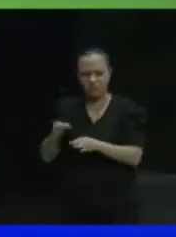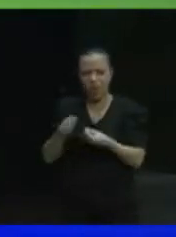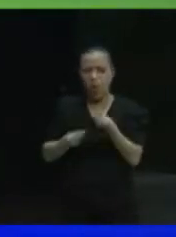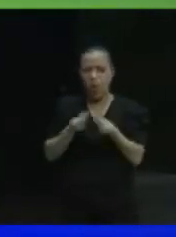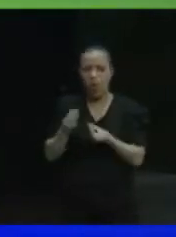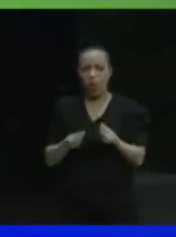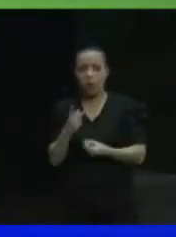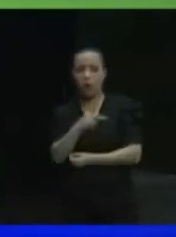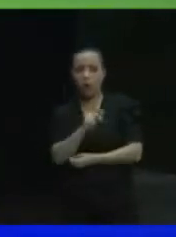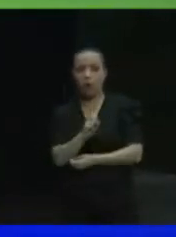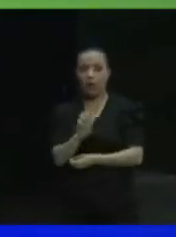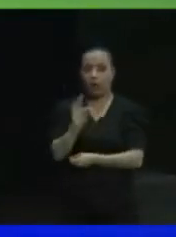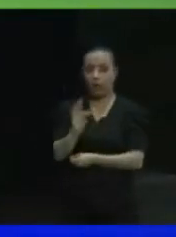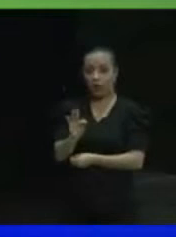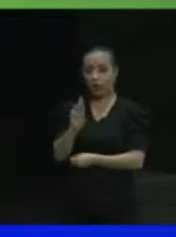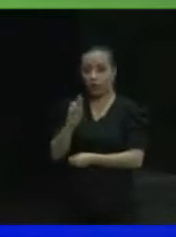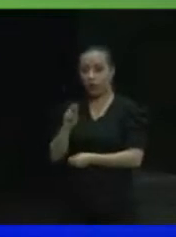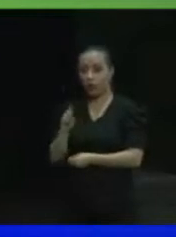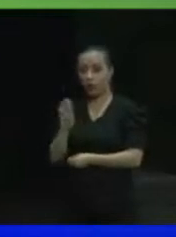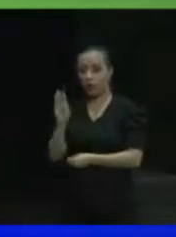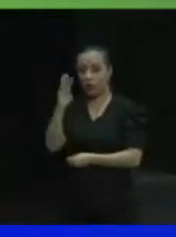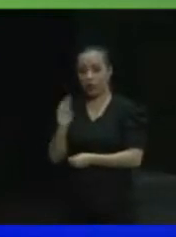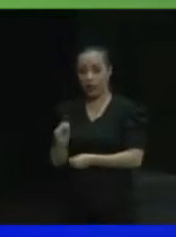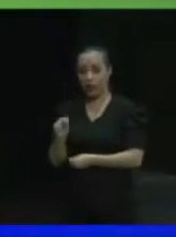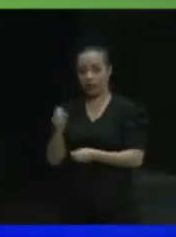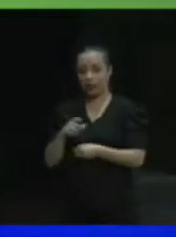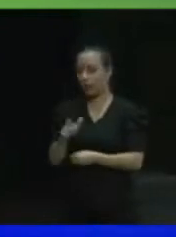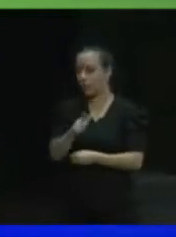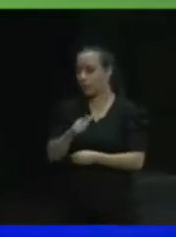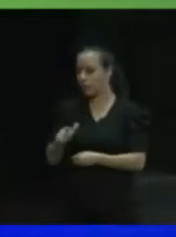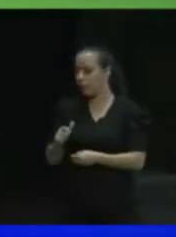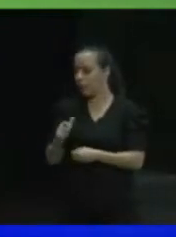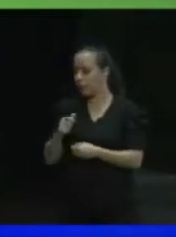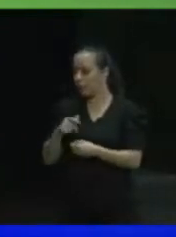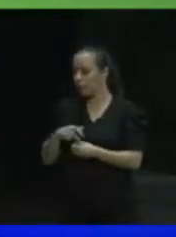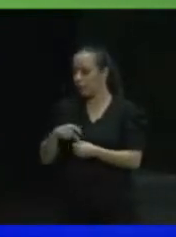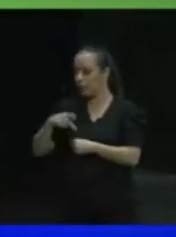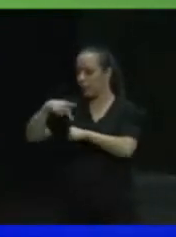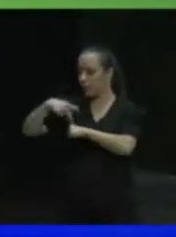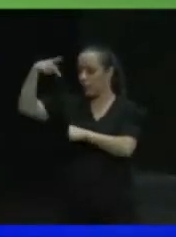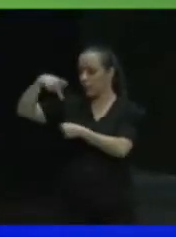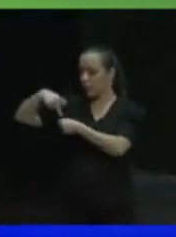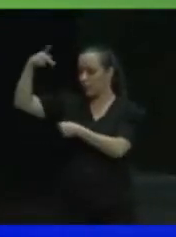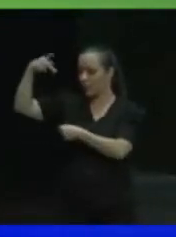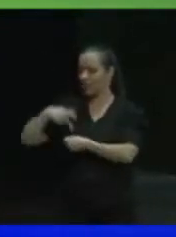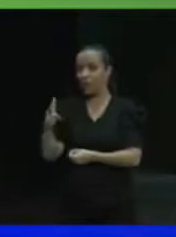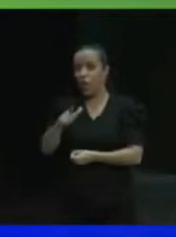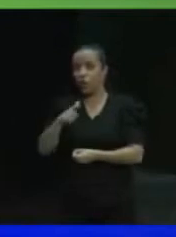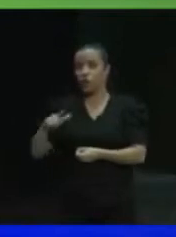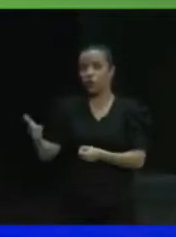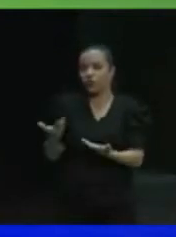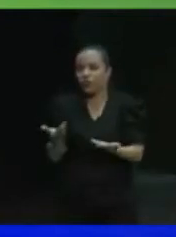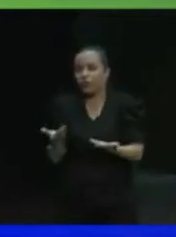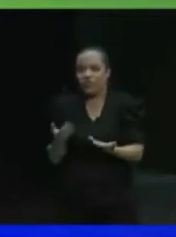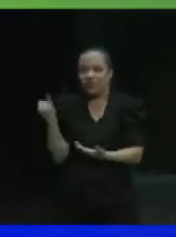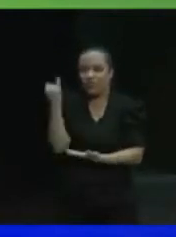sido saqueada, como se tudo o que foi feito não tivesse valido, e como se não tivessem